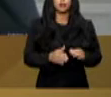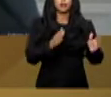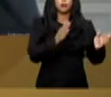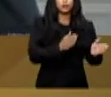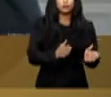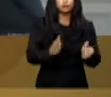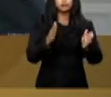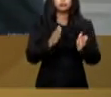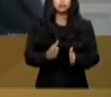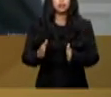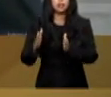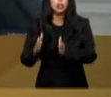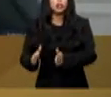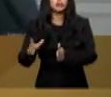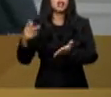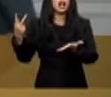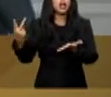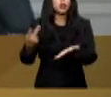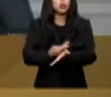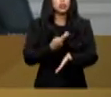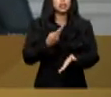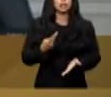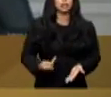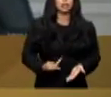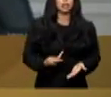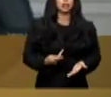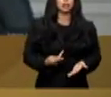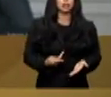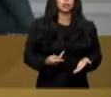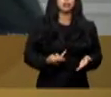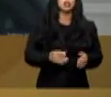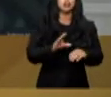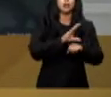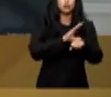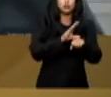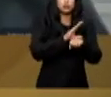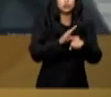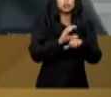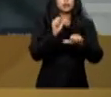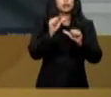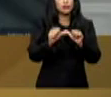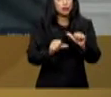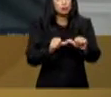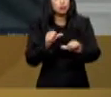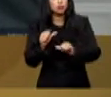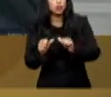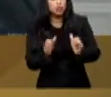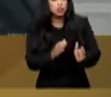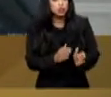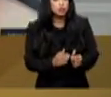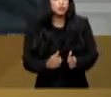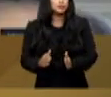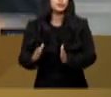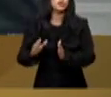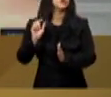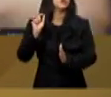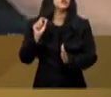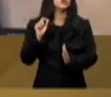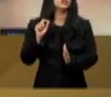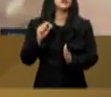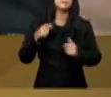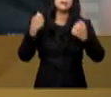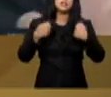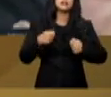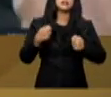evolução constitucional, da rácio da alteração constitucional, me parece imprescindível a edição de